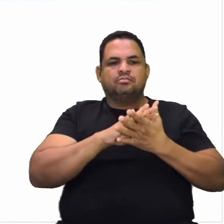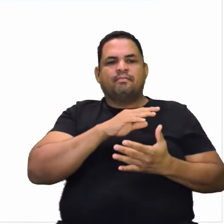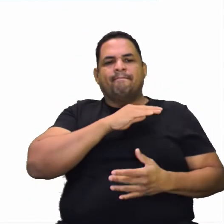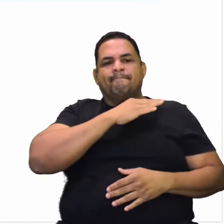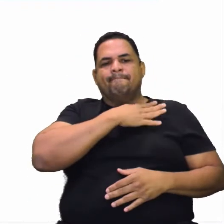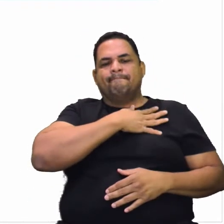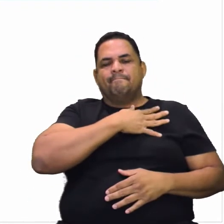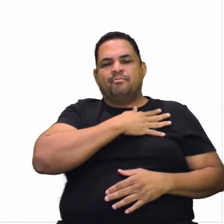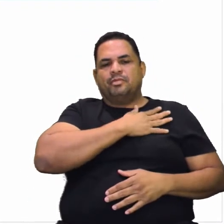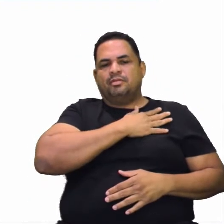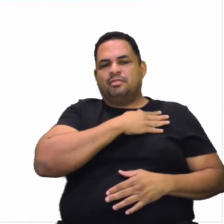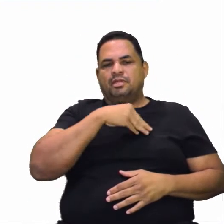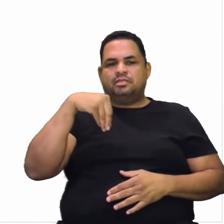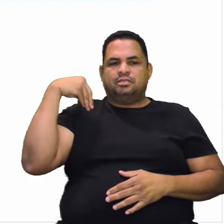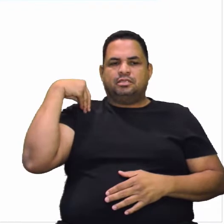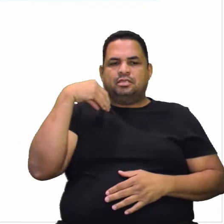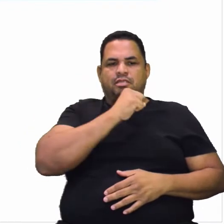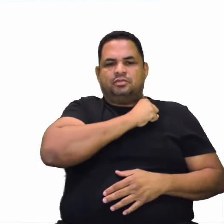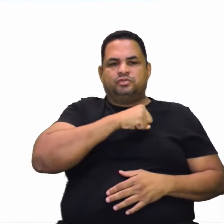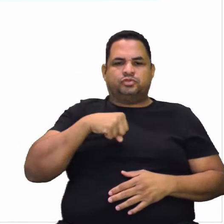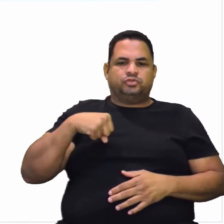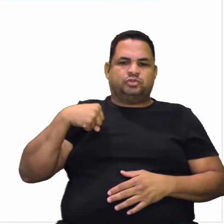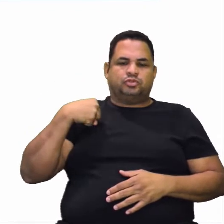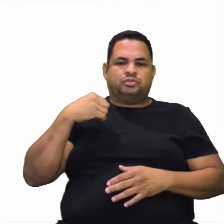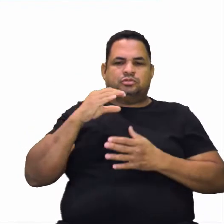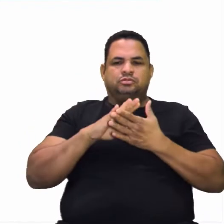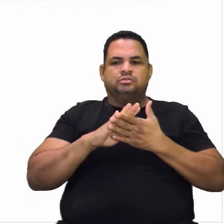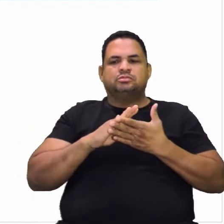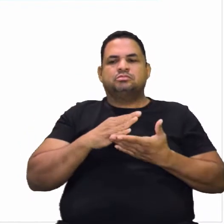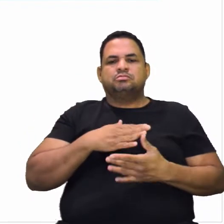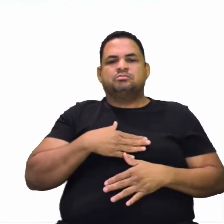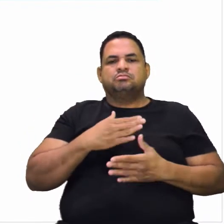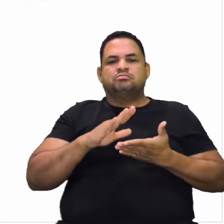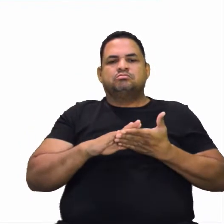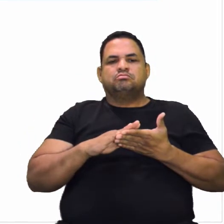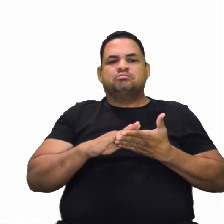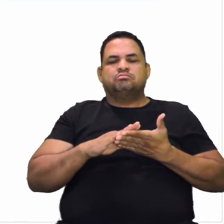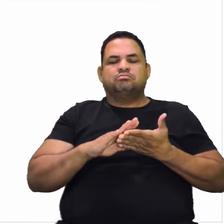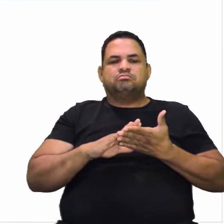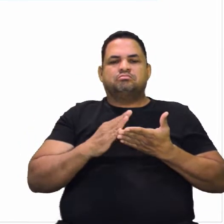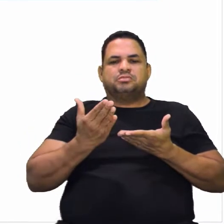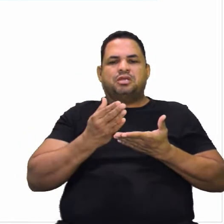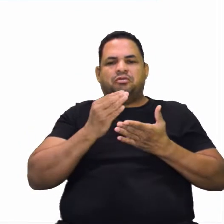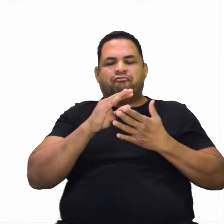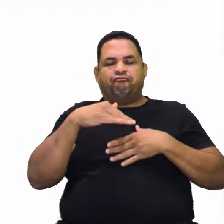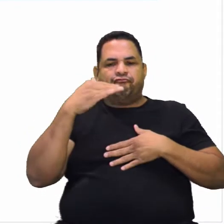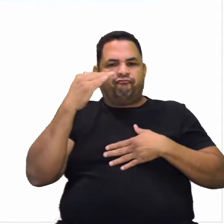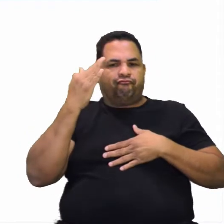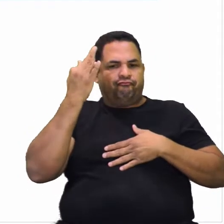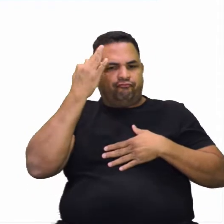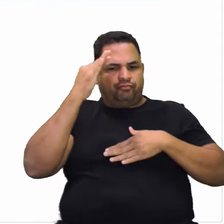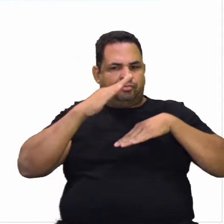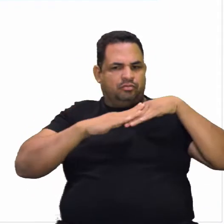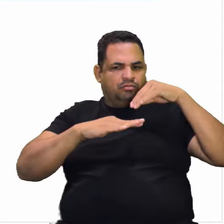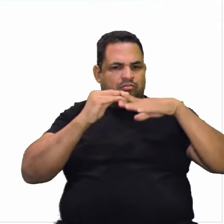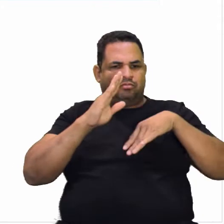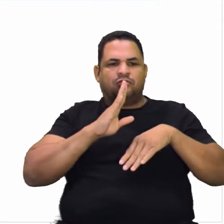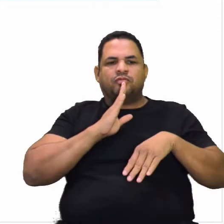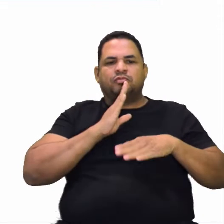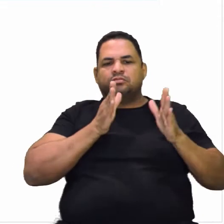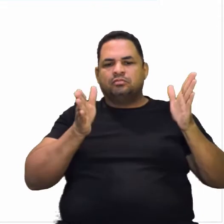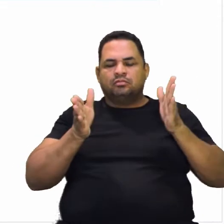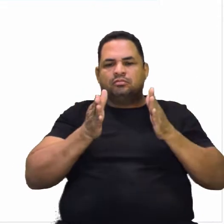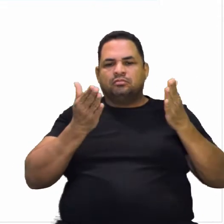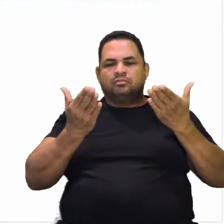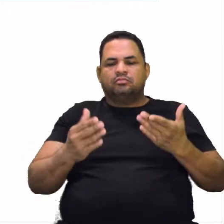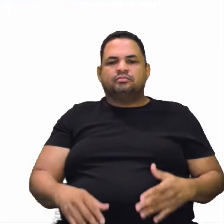Platão, Sócrates, Aristóteles são os filósofos mais conhecidos nesse período.